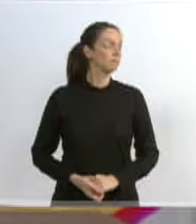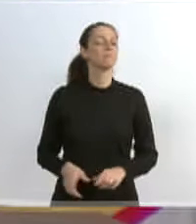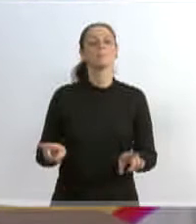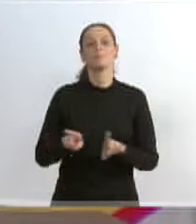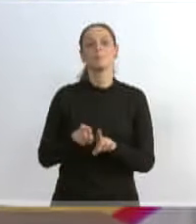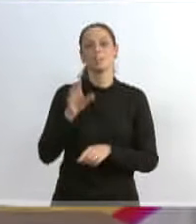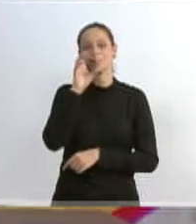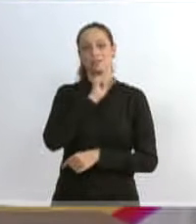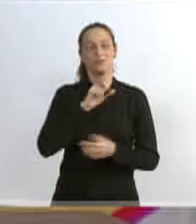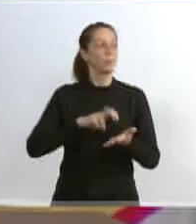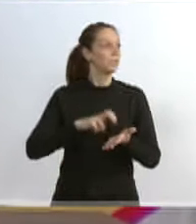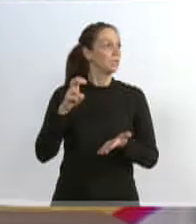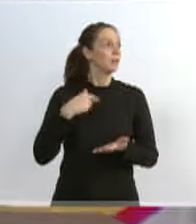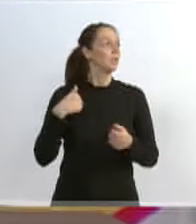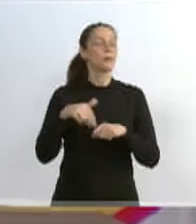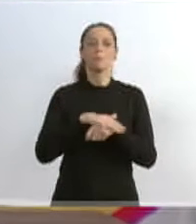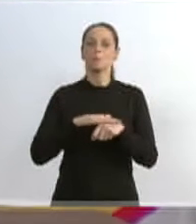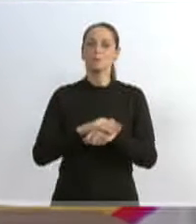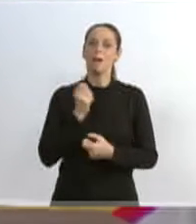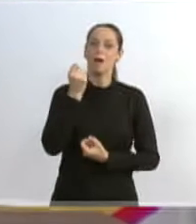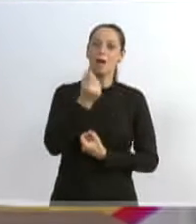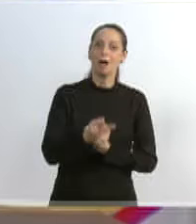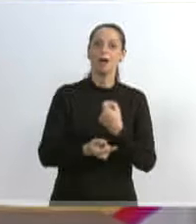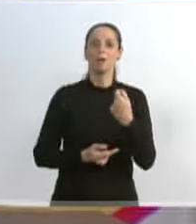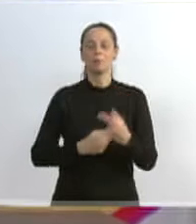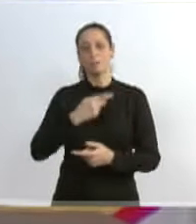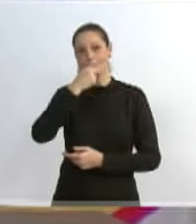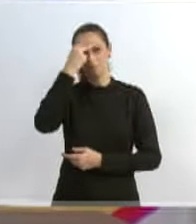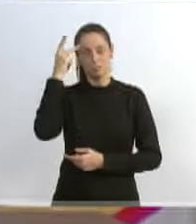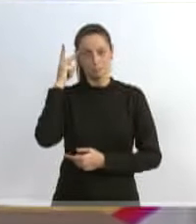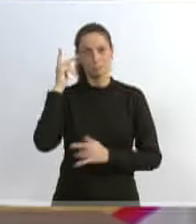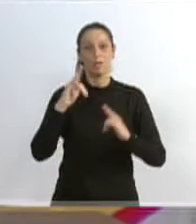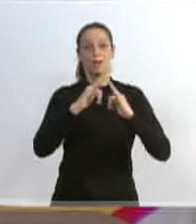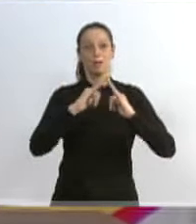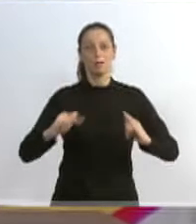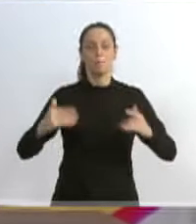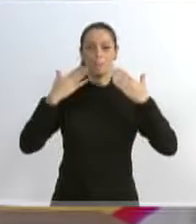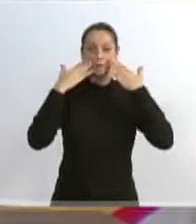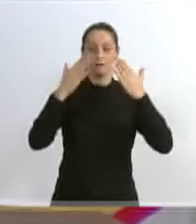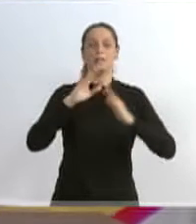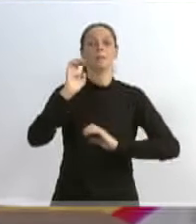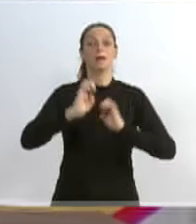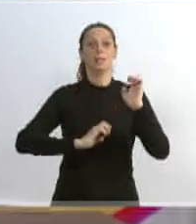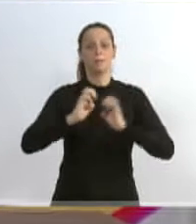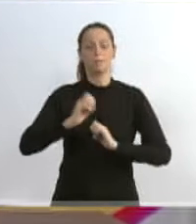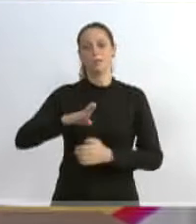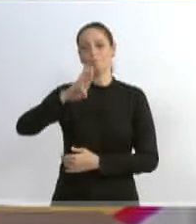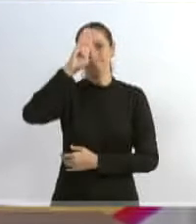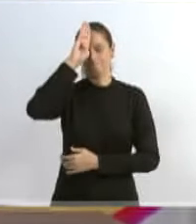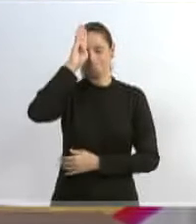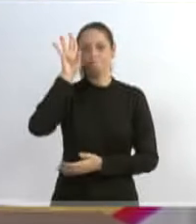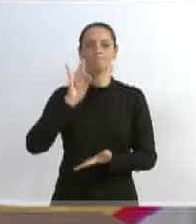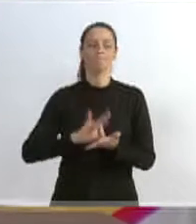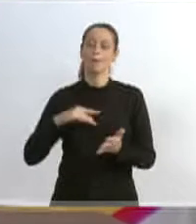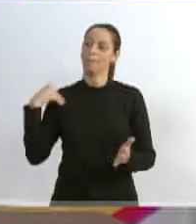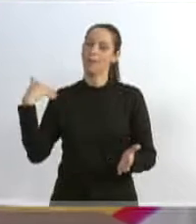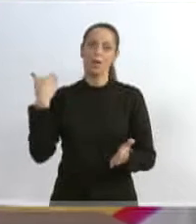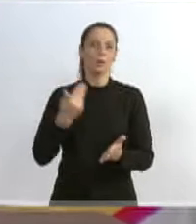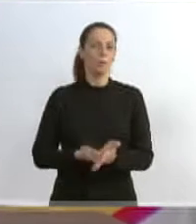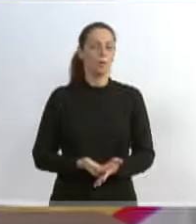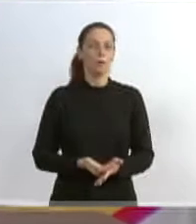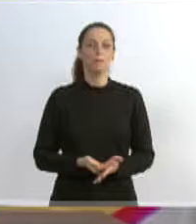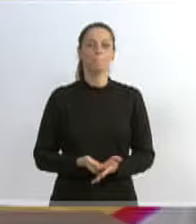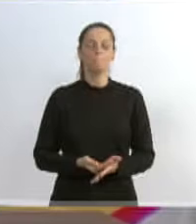no sábado pela manhã conversando com alguns trabalhadores que estão acampados em frente à empresa estar zink no badenfurt onde lamentavelmente a empresa deixou um grande